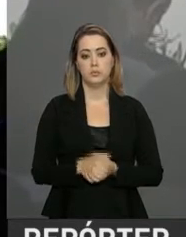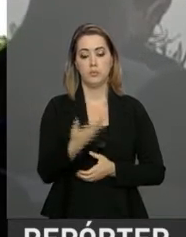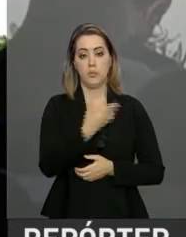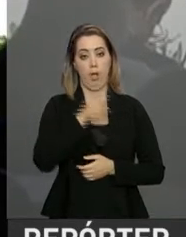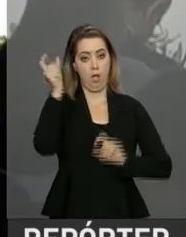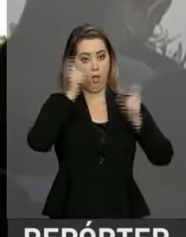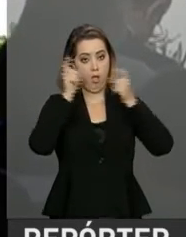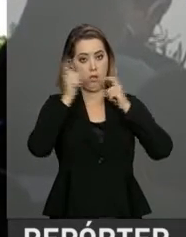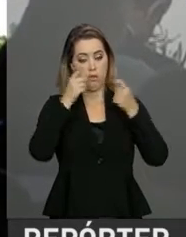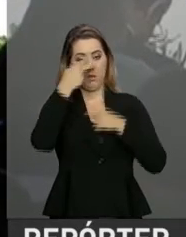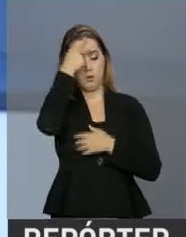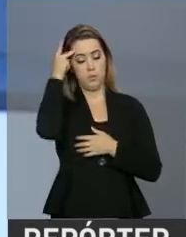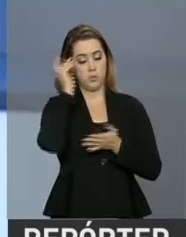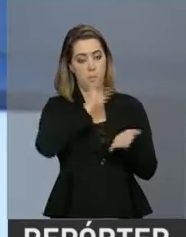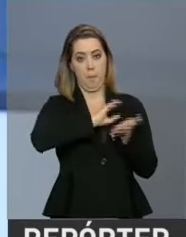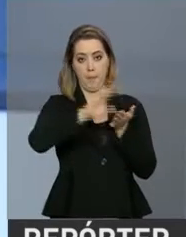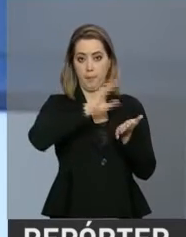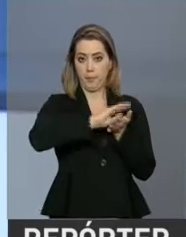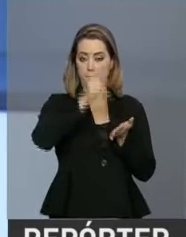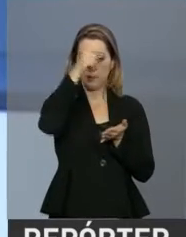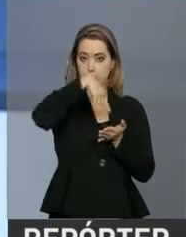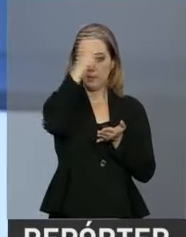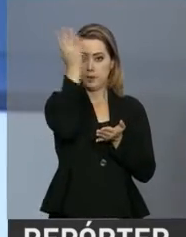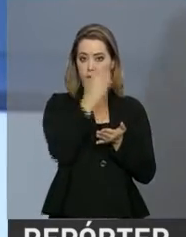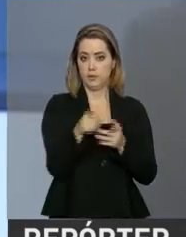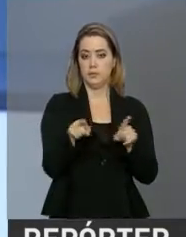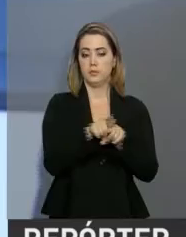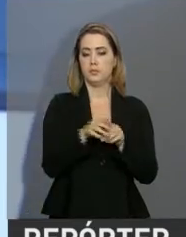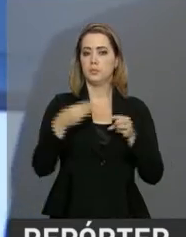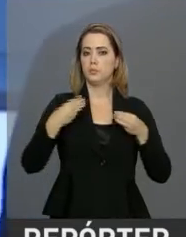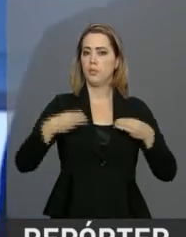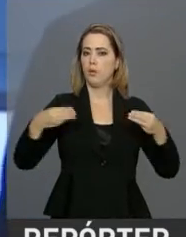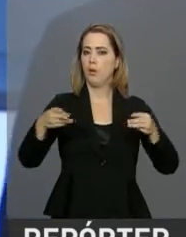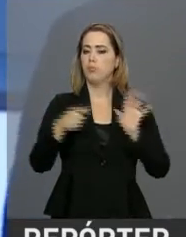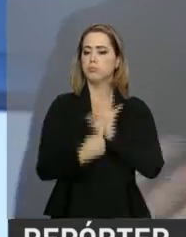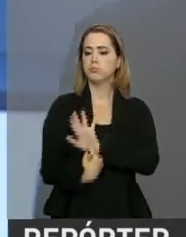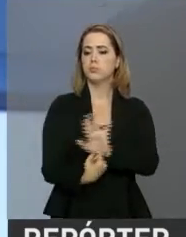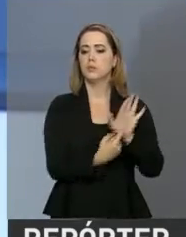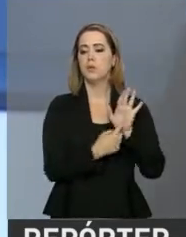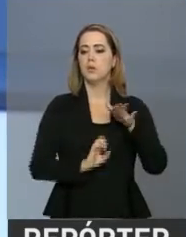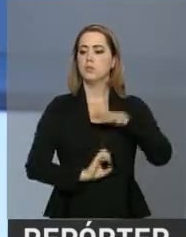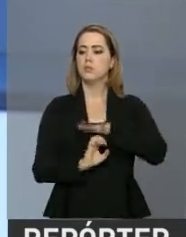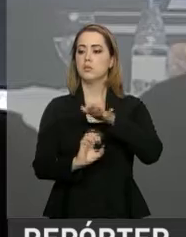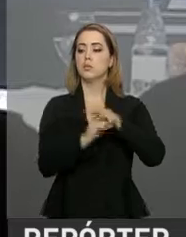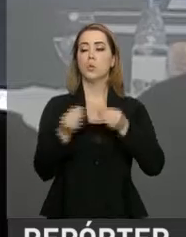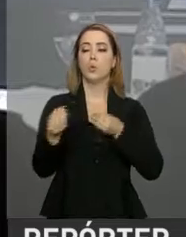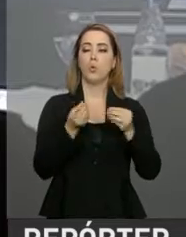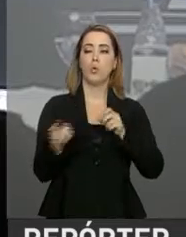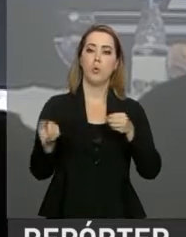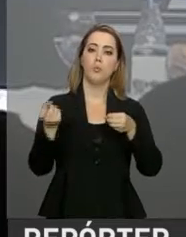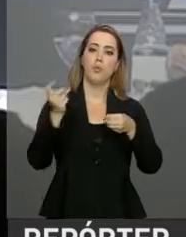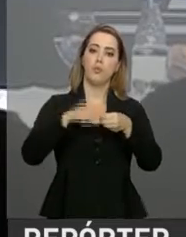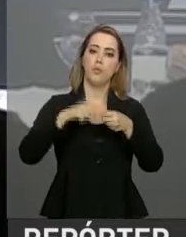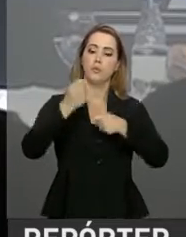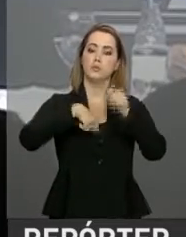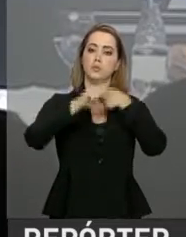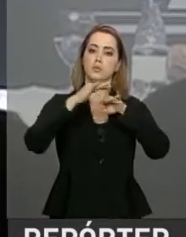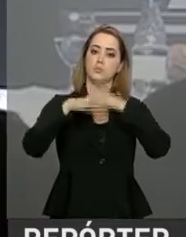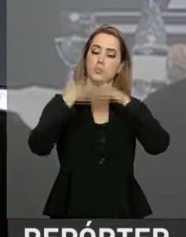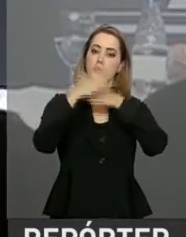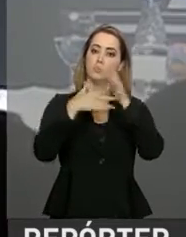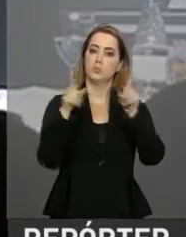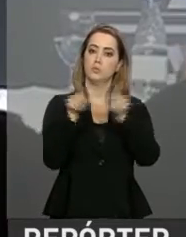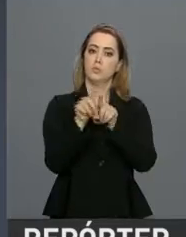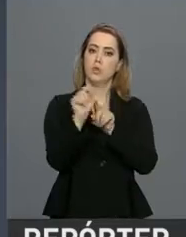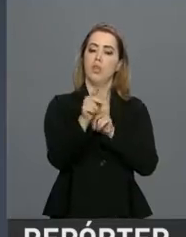Atrair investimentos. Ministros apresentaram a empresários ações do governo para a retomada da economia. Entre as medidas está a